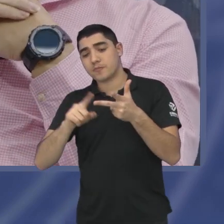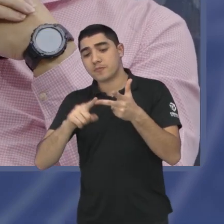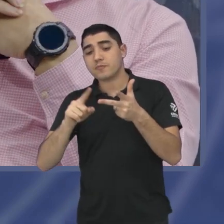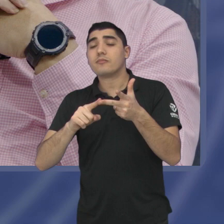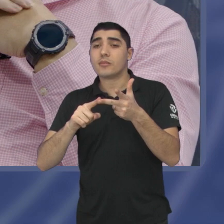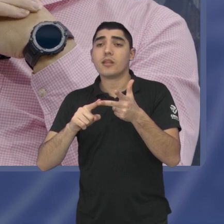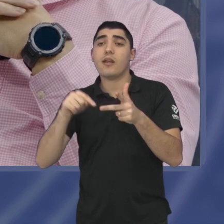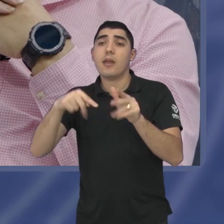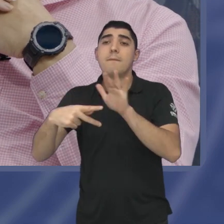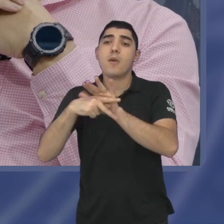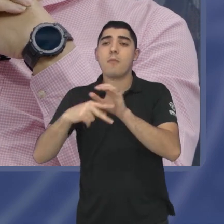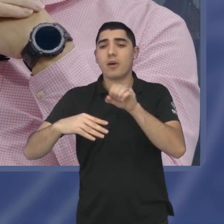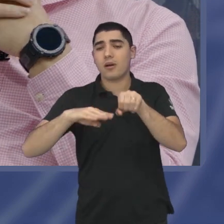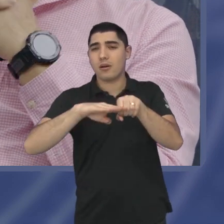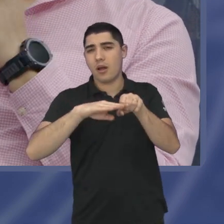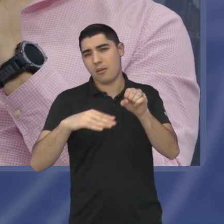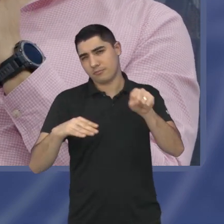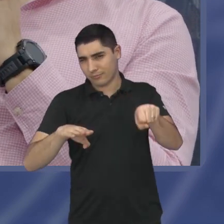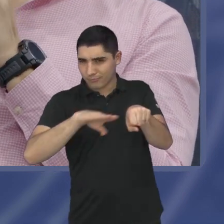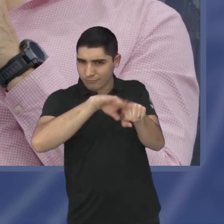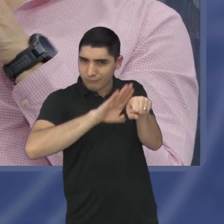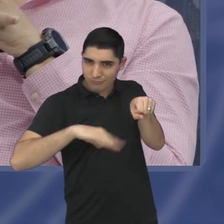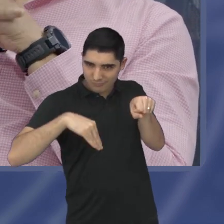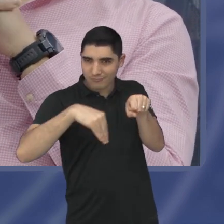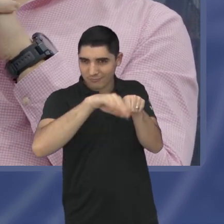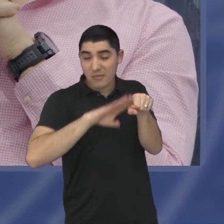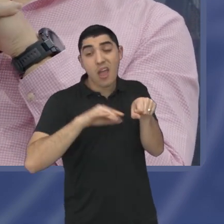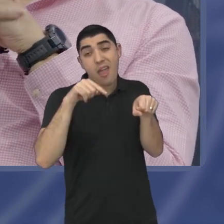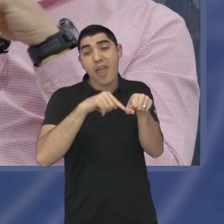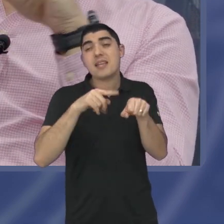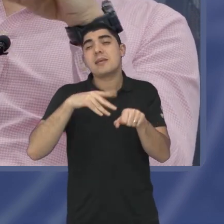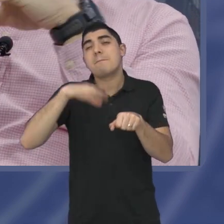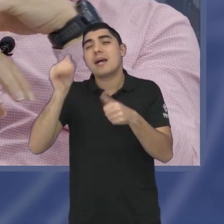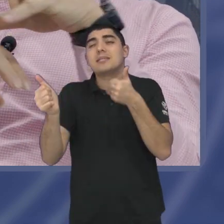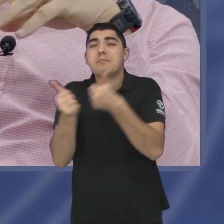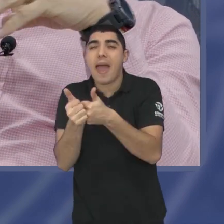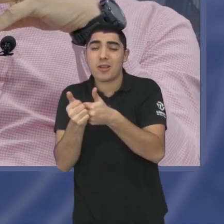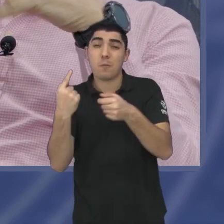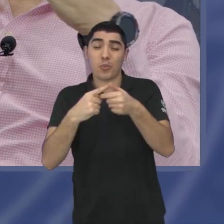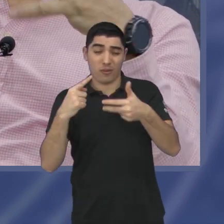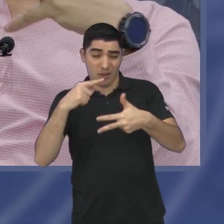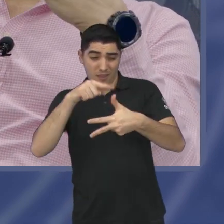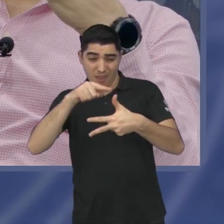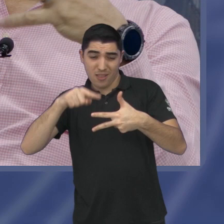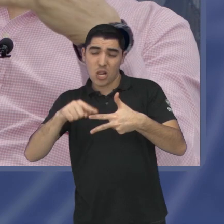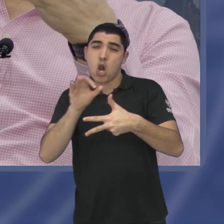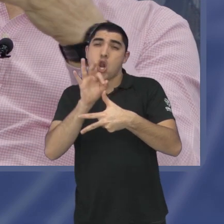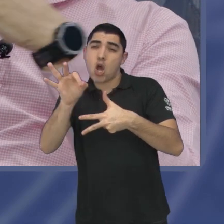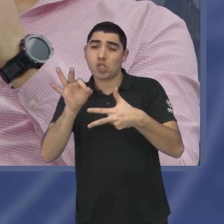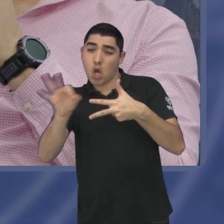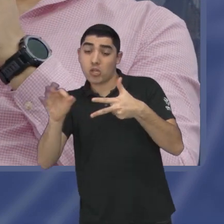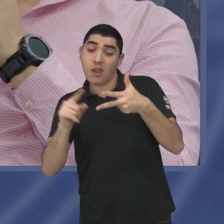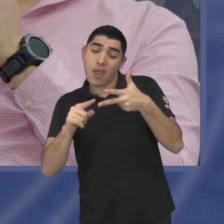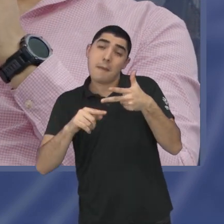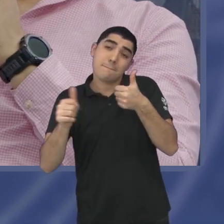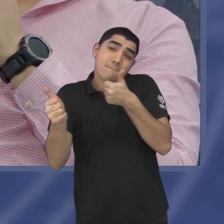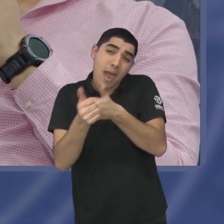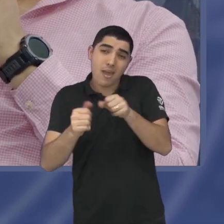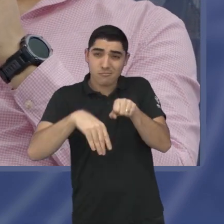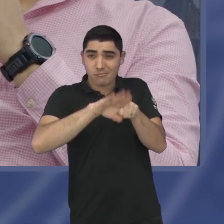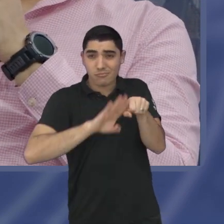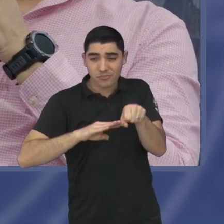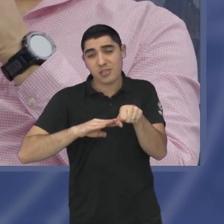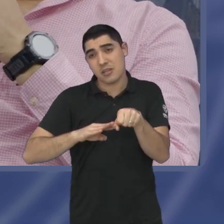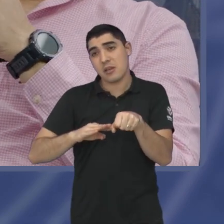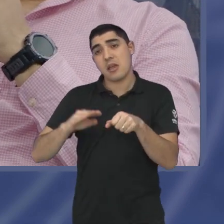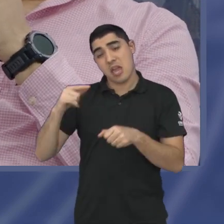atmosfera muito mais hostil do que os outros dois. Então, mas a aposta, assim, por isso que esse movimento de visitar Marte é um movimento grande aí nas